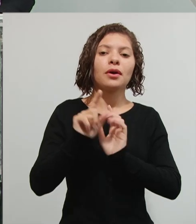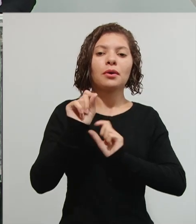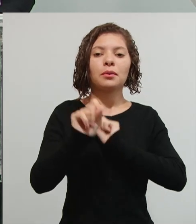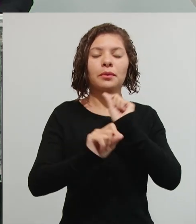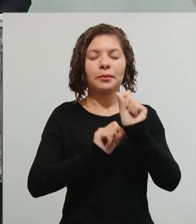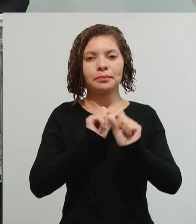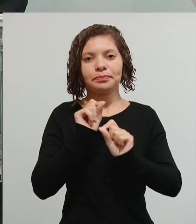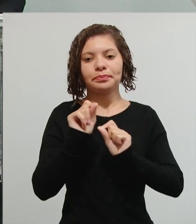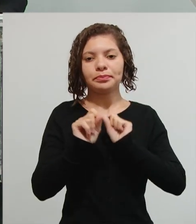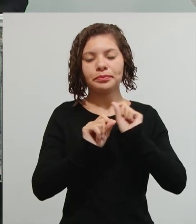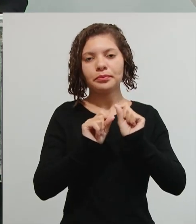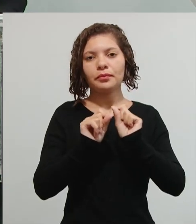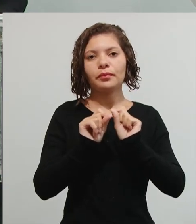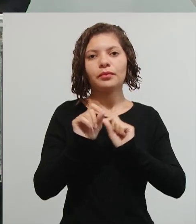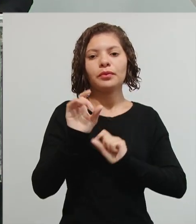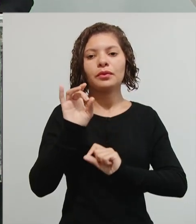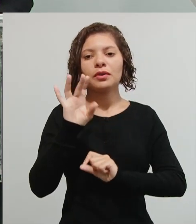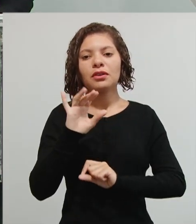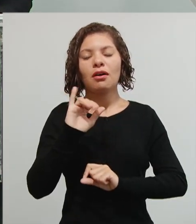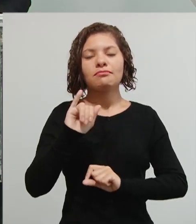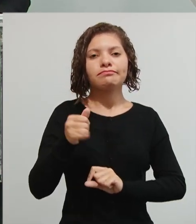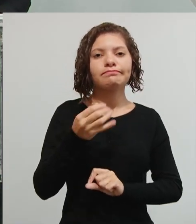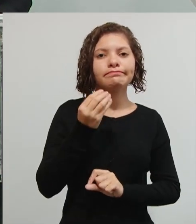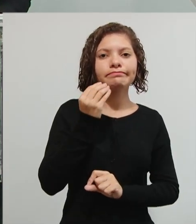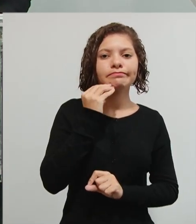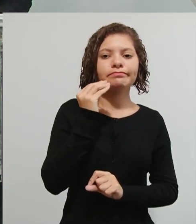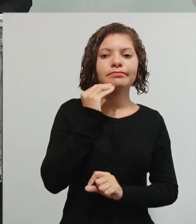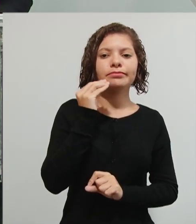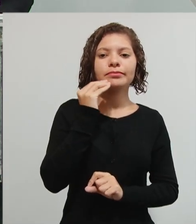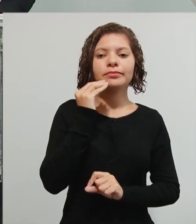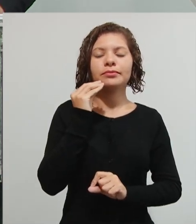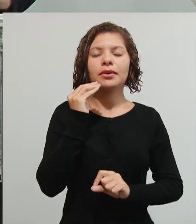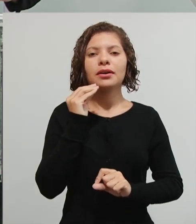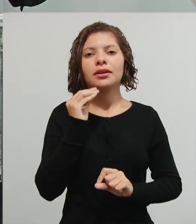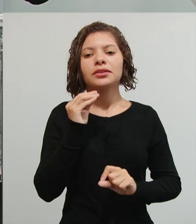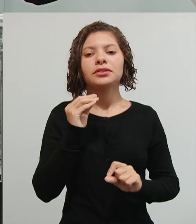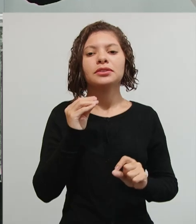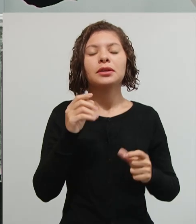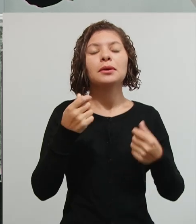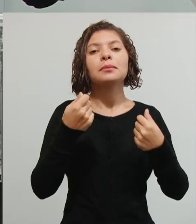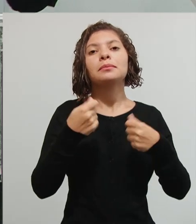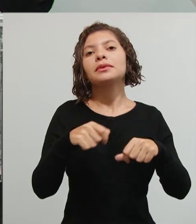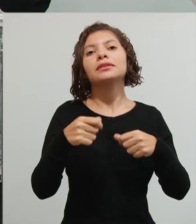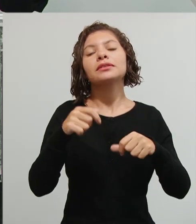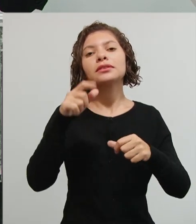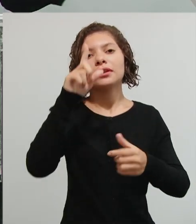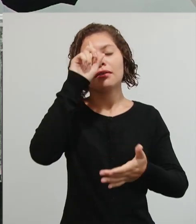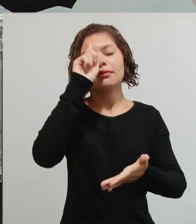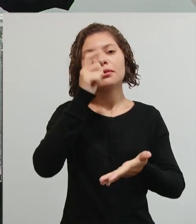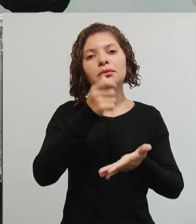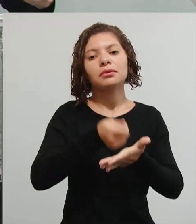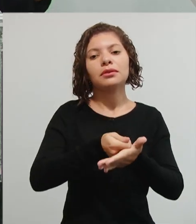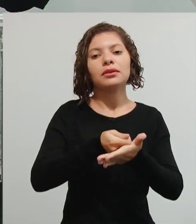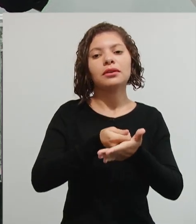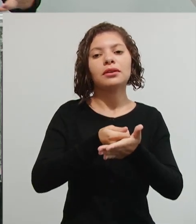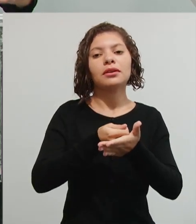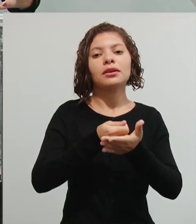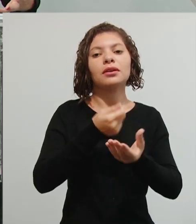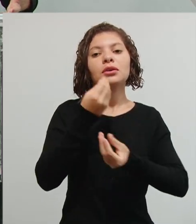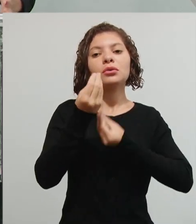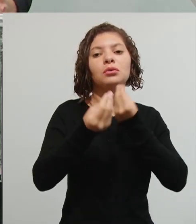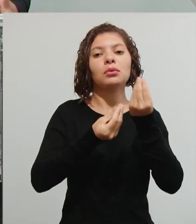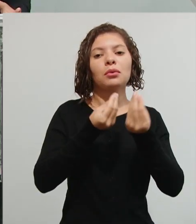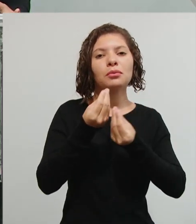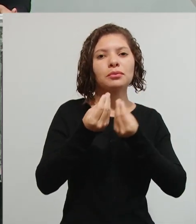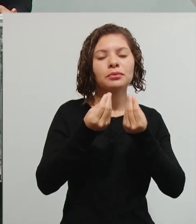adianta atingir bem o custo de oportunidade, os trade-offs. Se a escolha ótima, a melhor escolha possível, for uma escolha muito